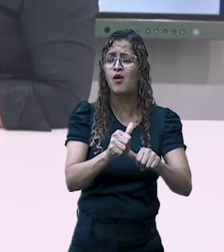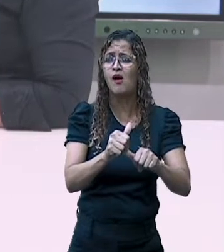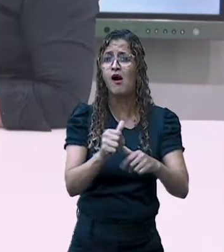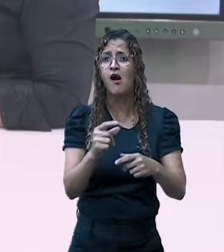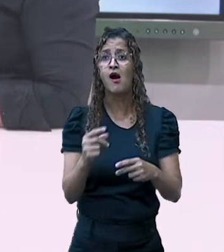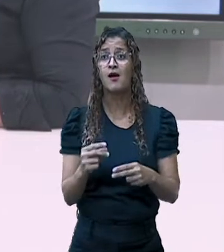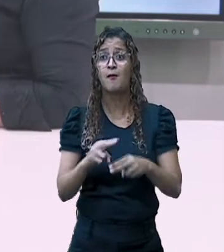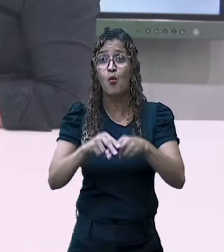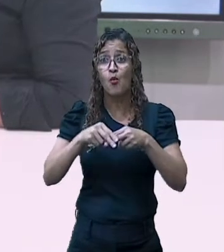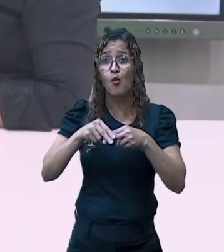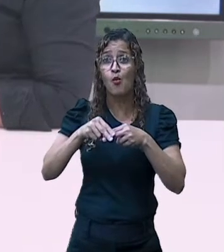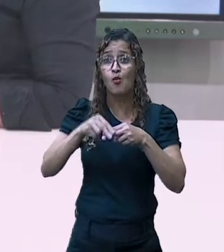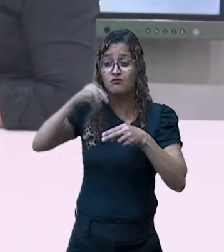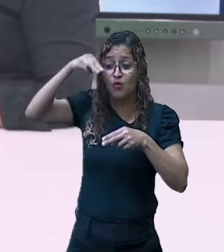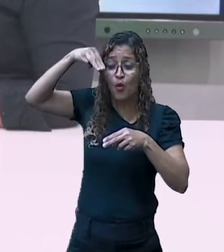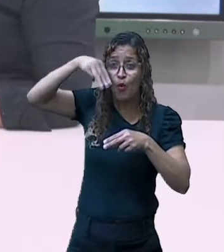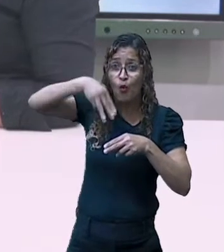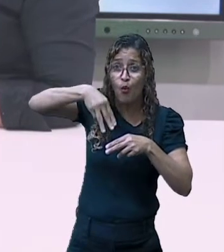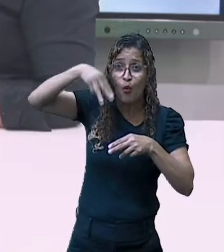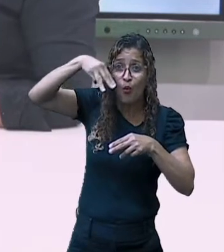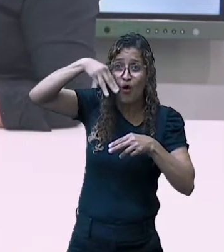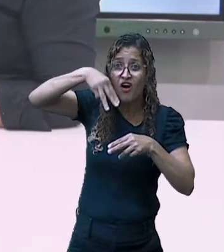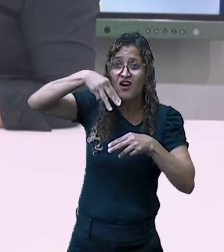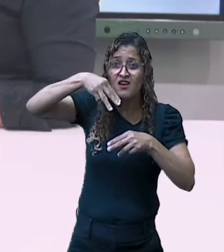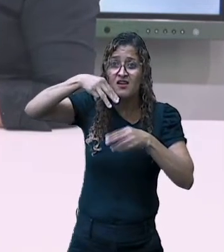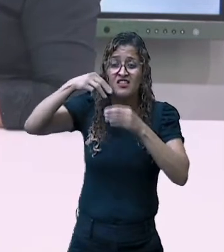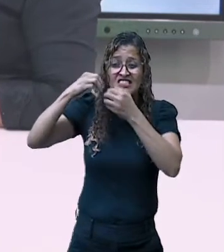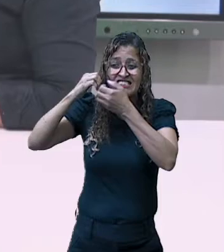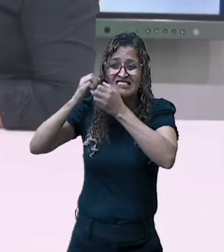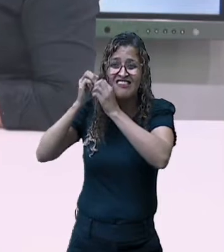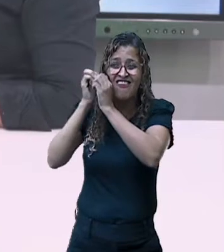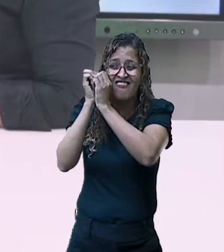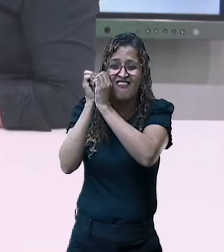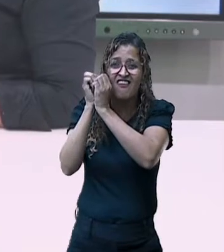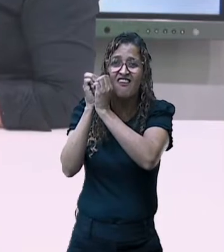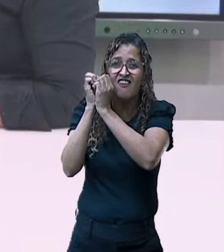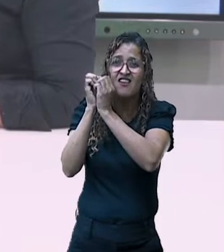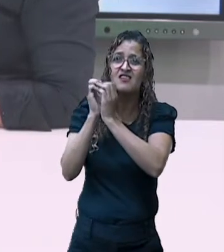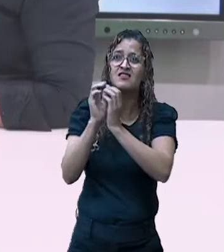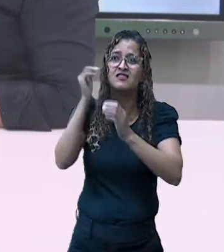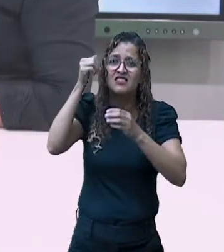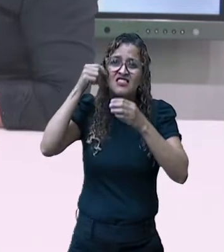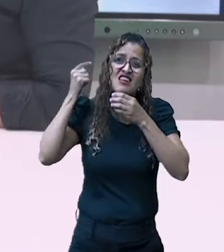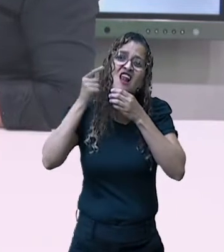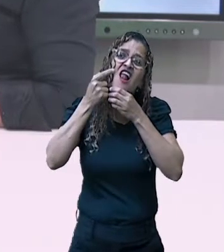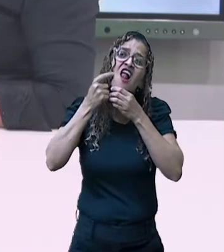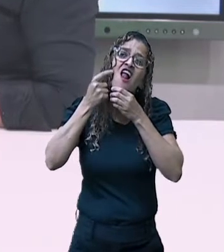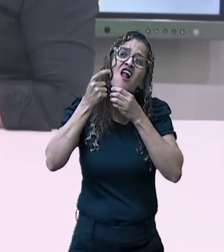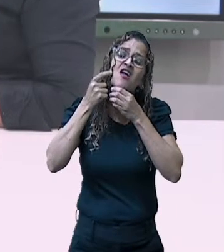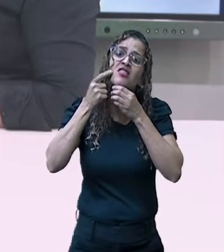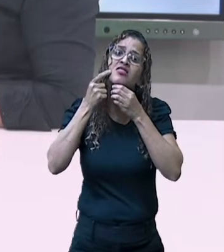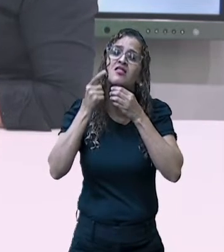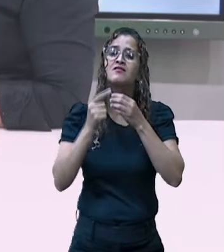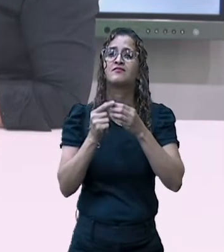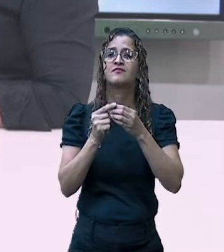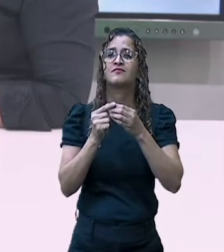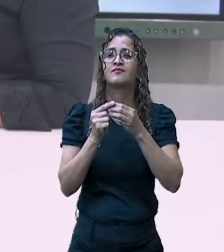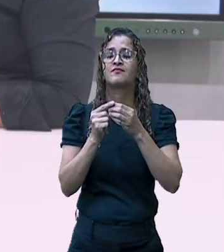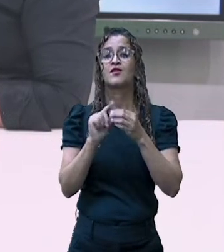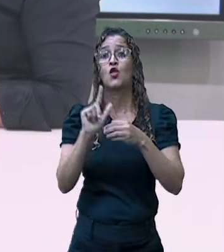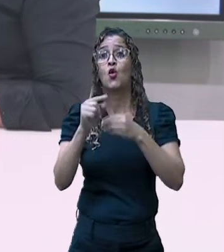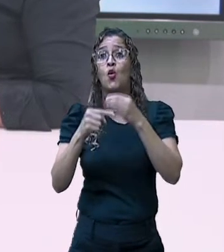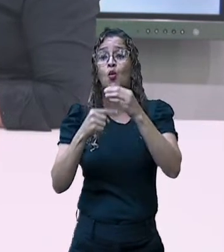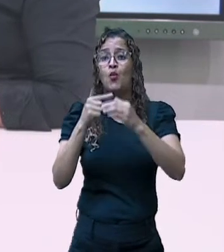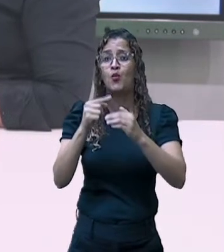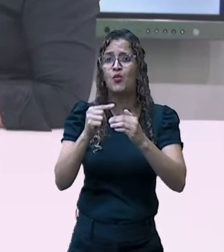os molares permanentes, eles não trocam nenhum dente. Eles já nascem lá atrás dos molares de leite e